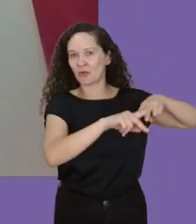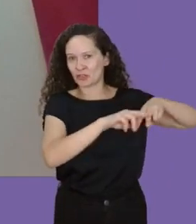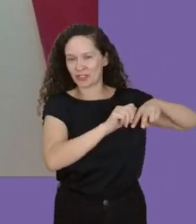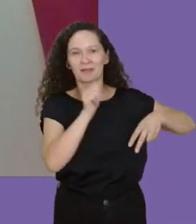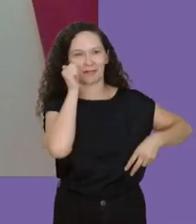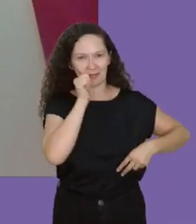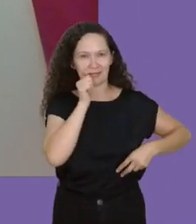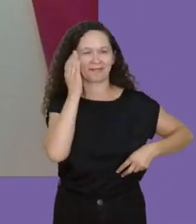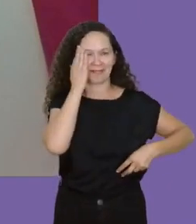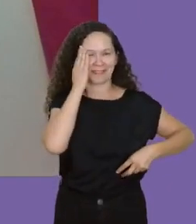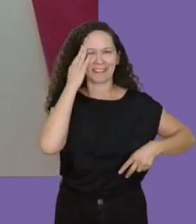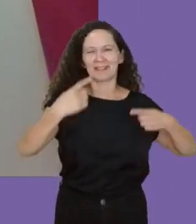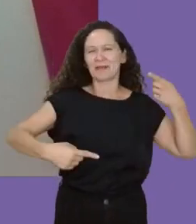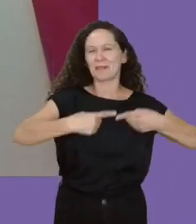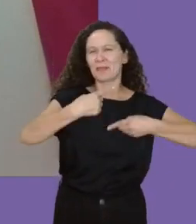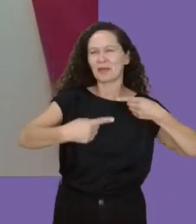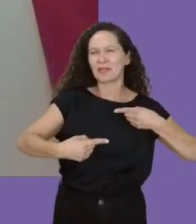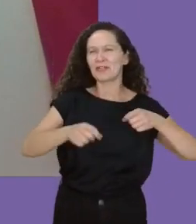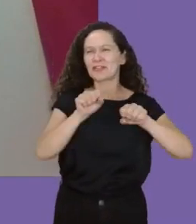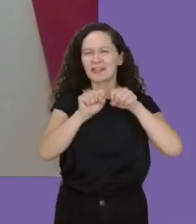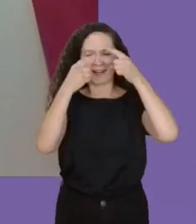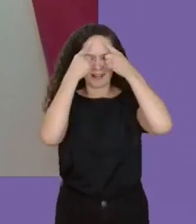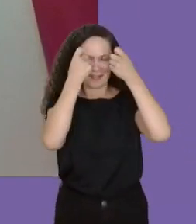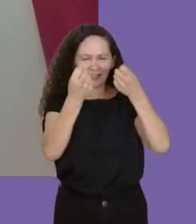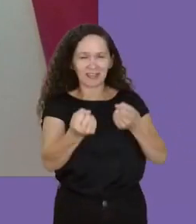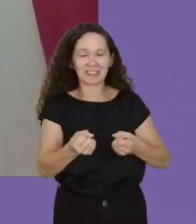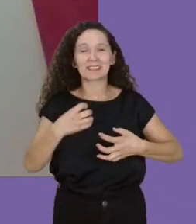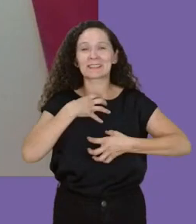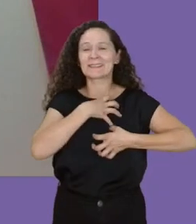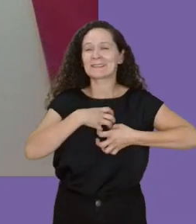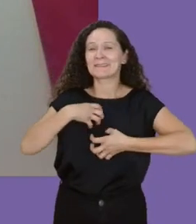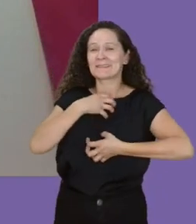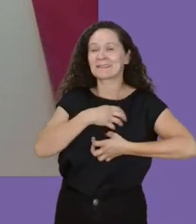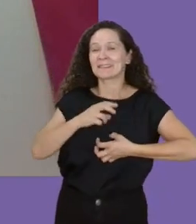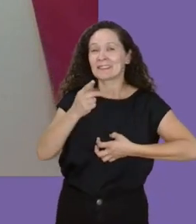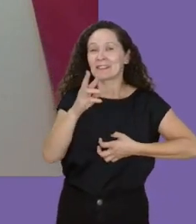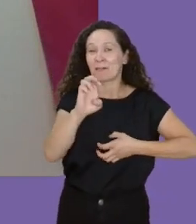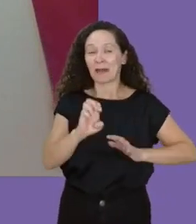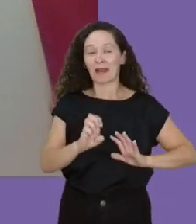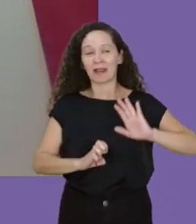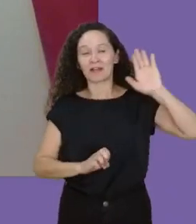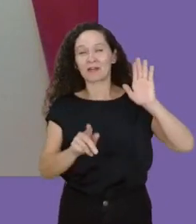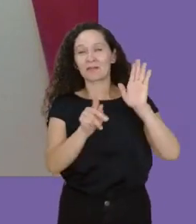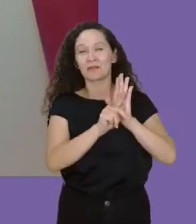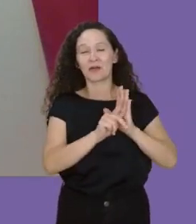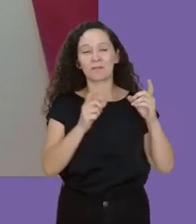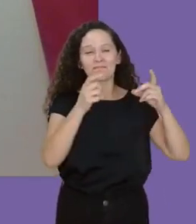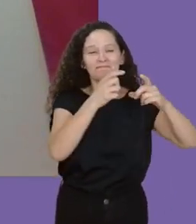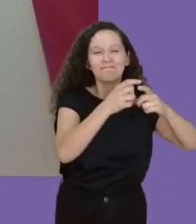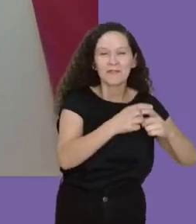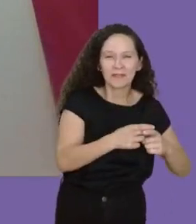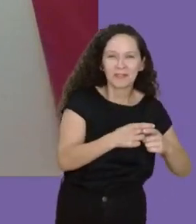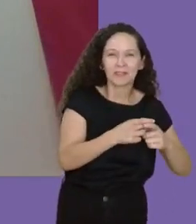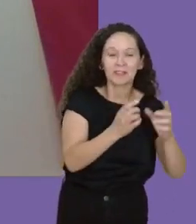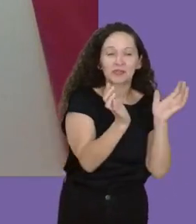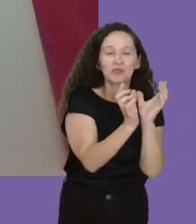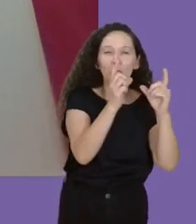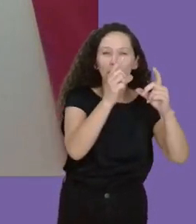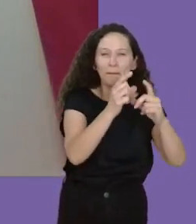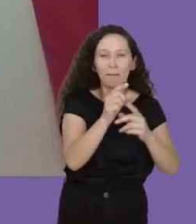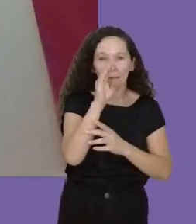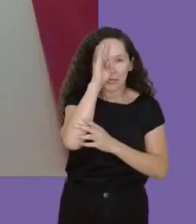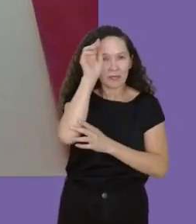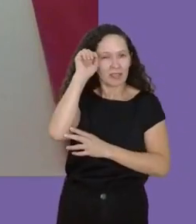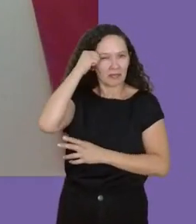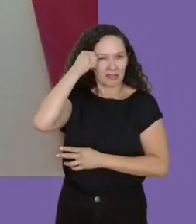é algo que vem afligindo bastante as candidaturas, especialmente das minorias, especialmente das pessoas negras,